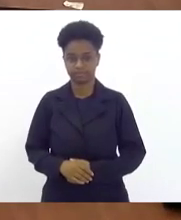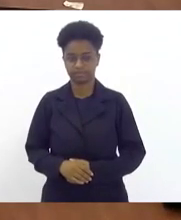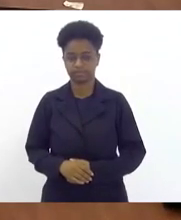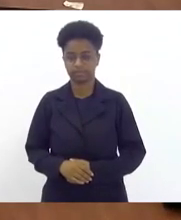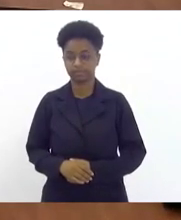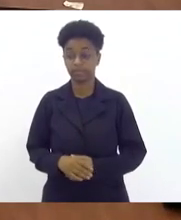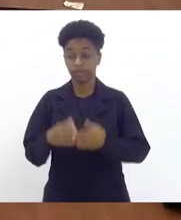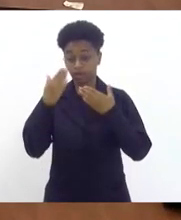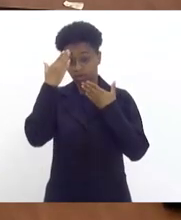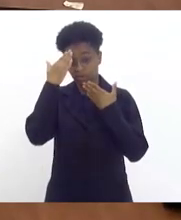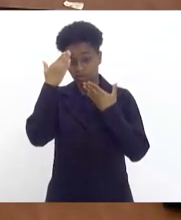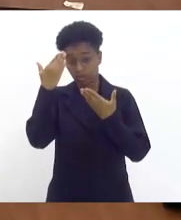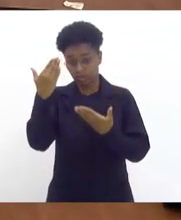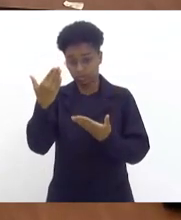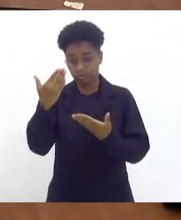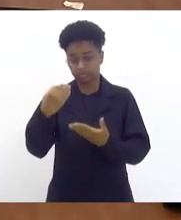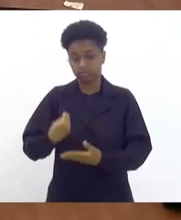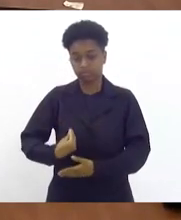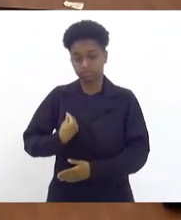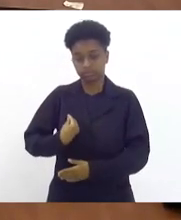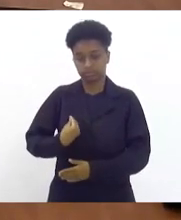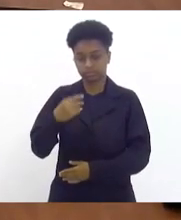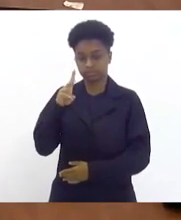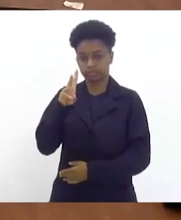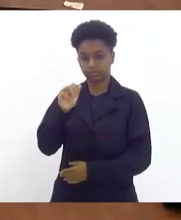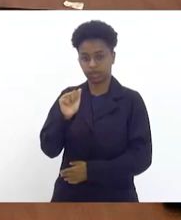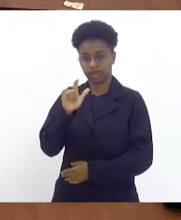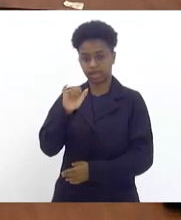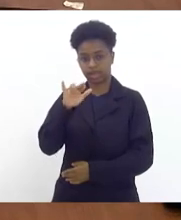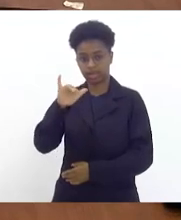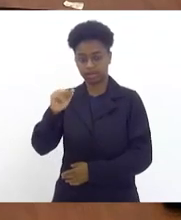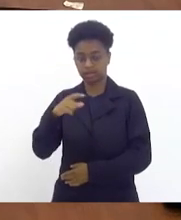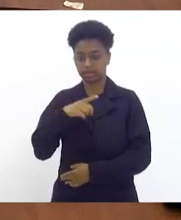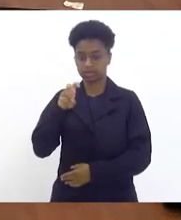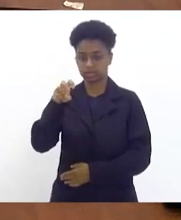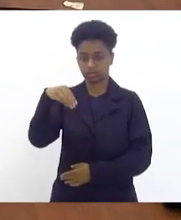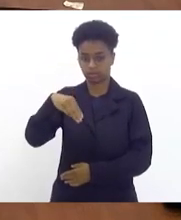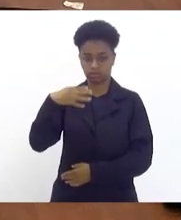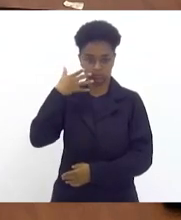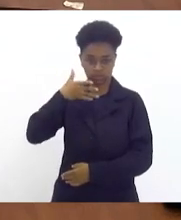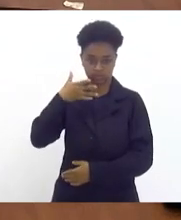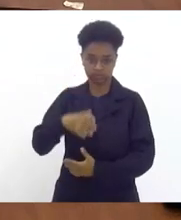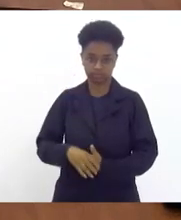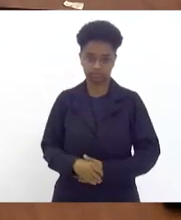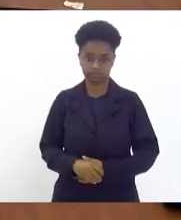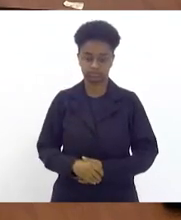Muito obrigado pela pela presença senhora Valéria a senhora dispõe cinco minutos